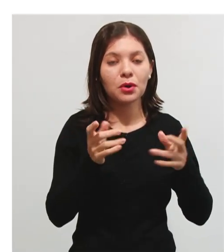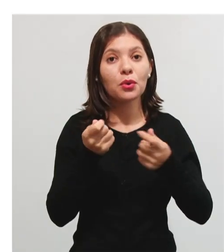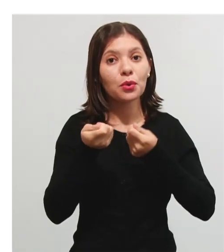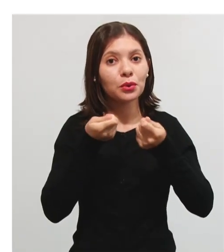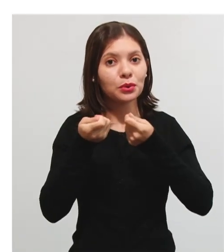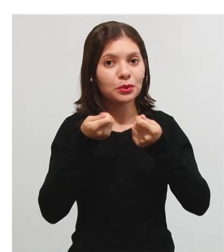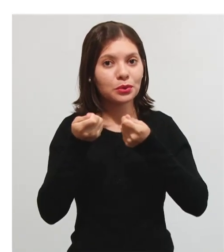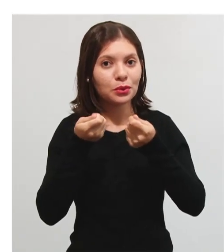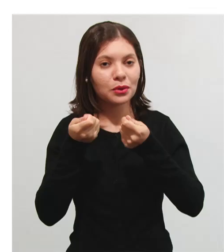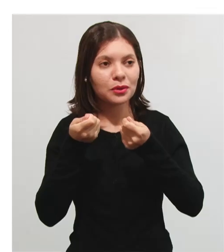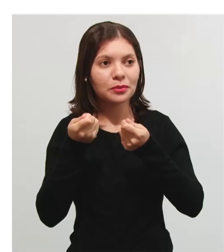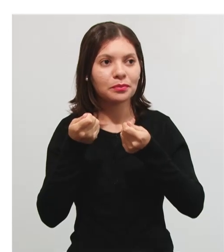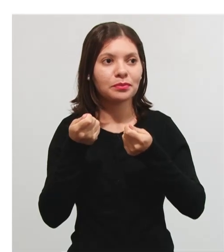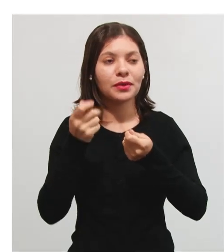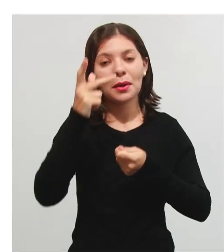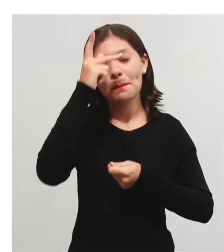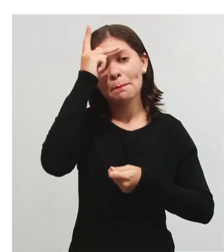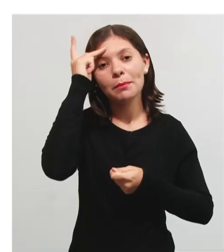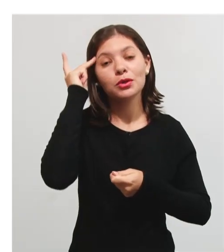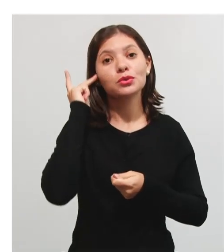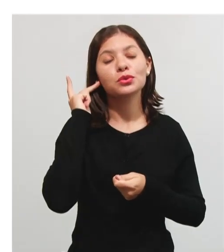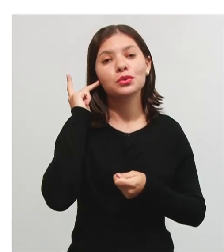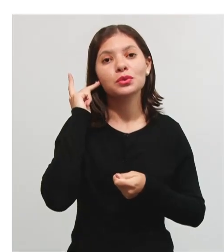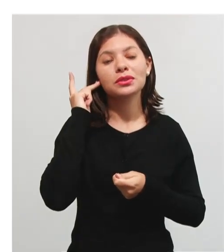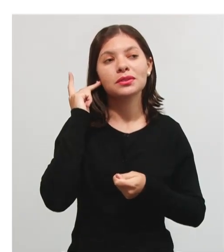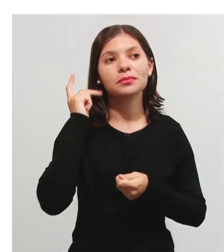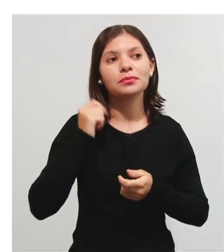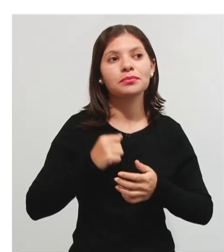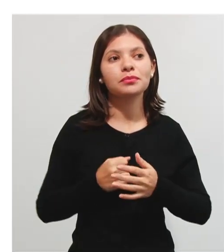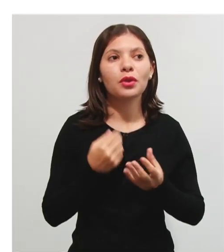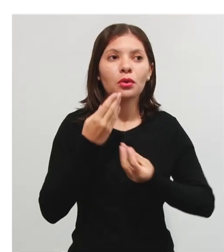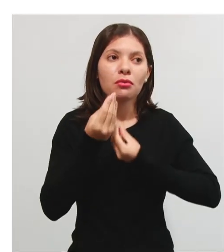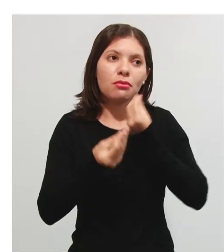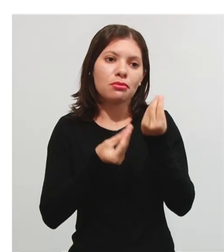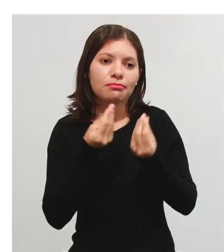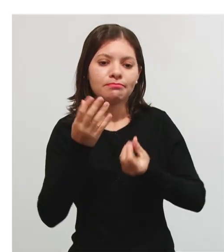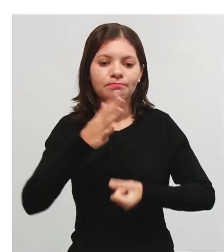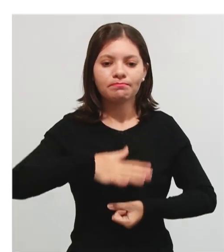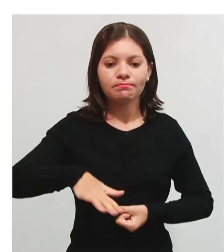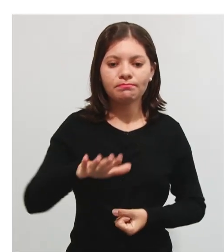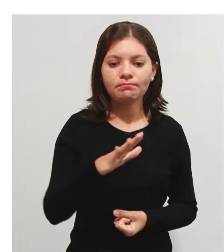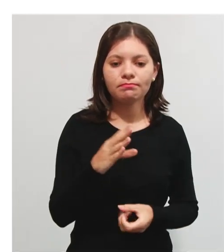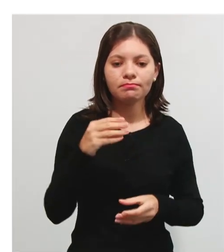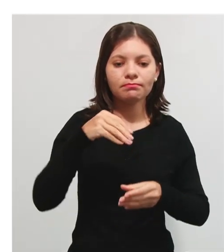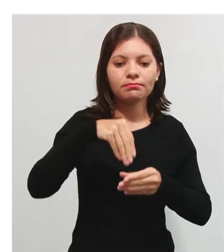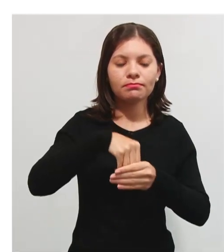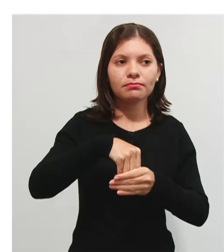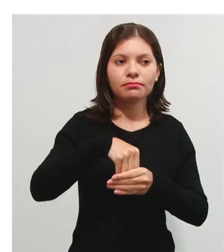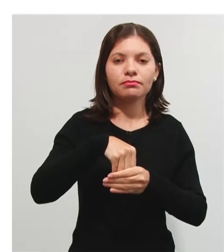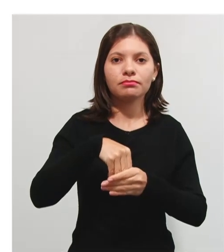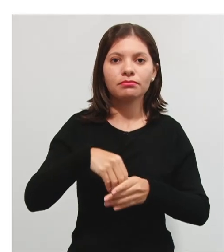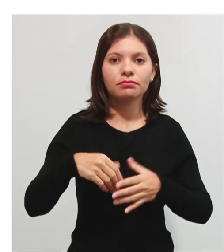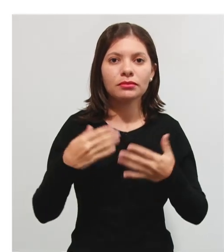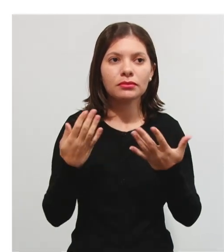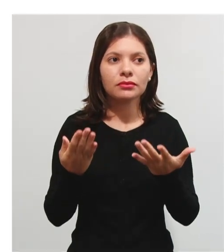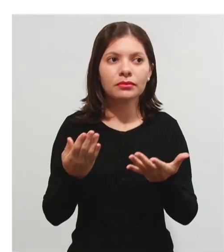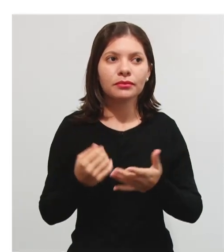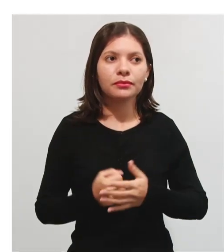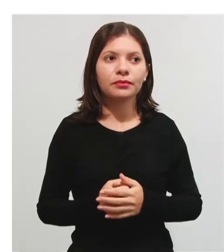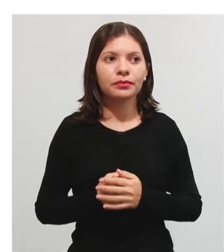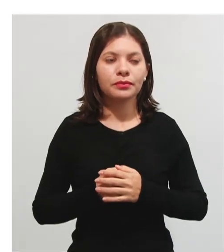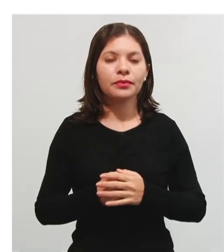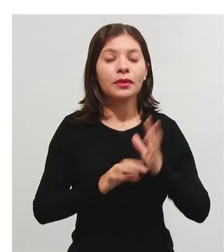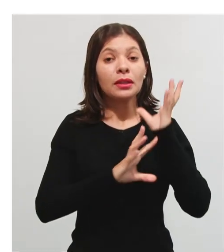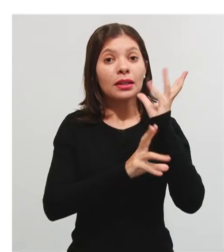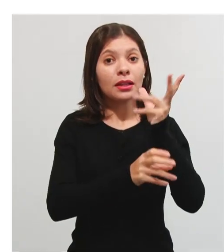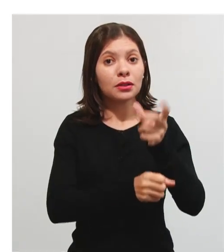sempre estamos nos remetendo a pessoas, né? E a forma como elas vão lidar no ambiente que elas estão inseridas. Então, nesse resumo geral